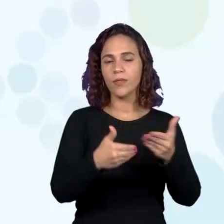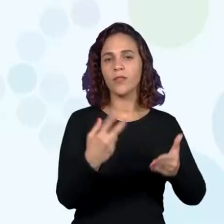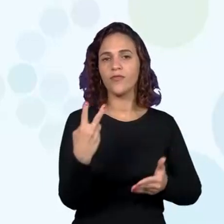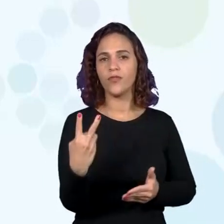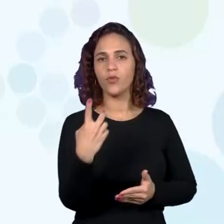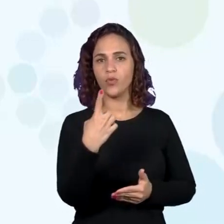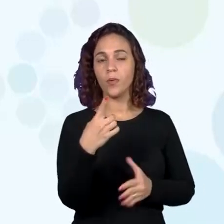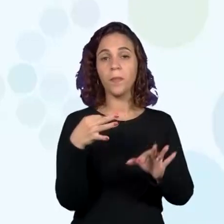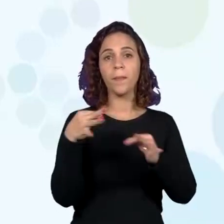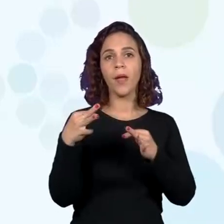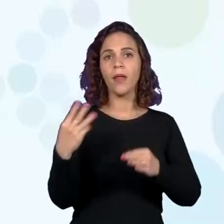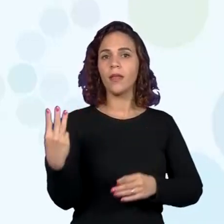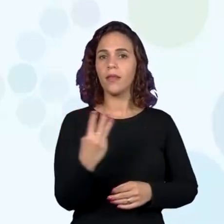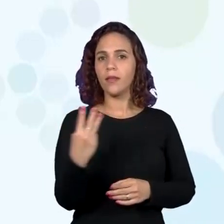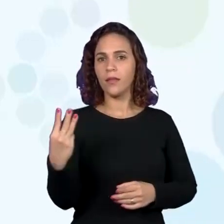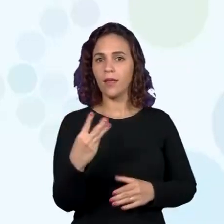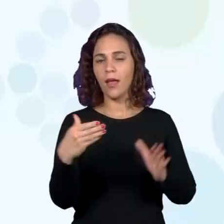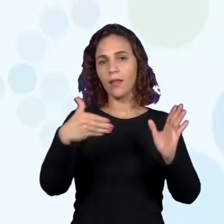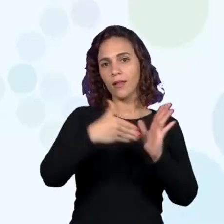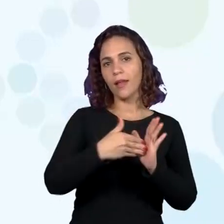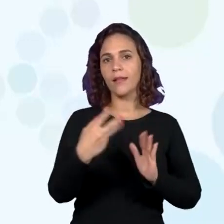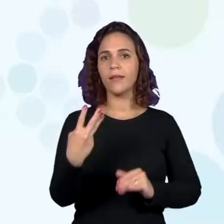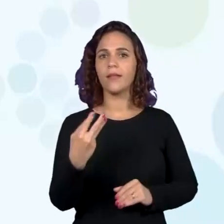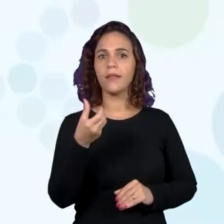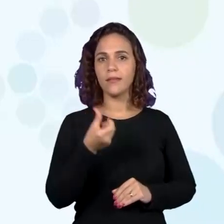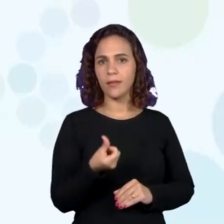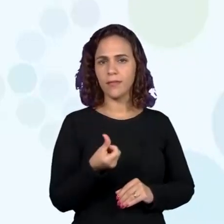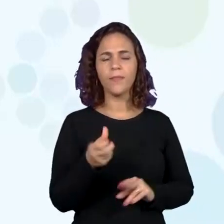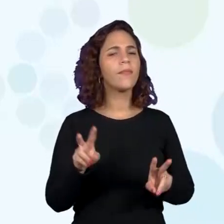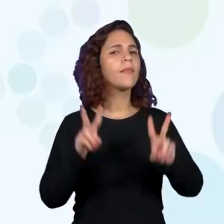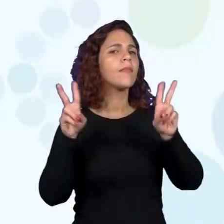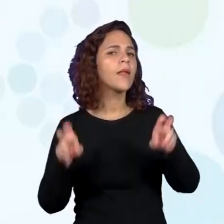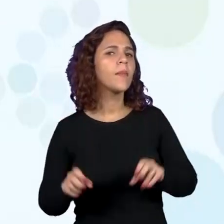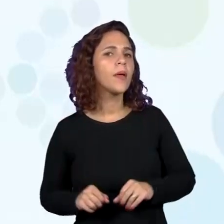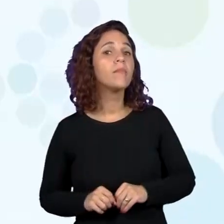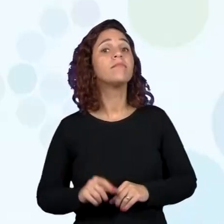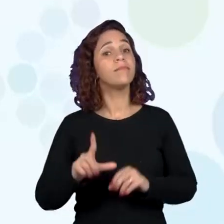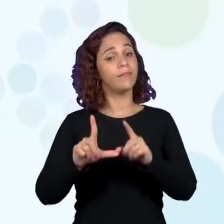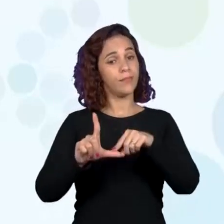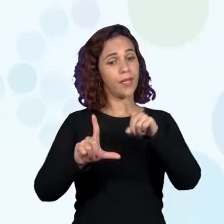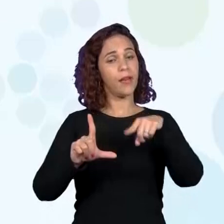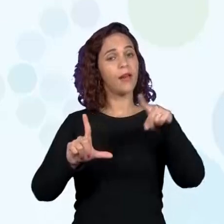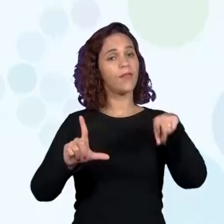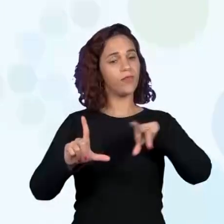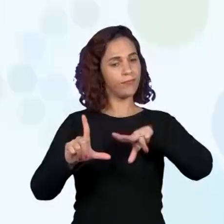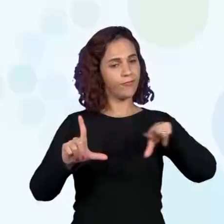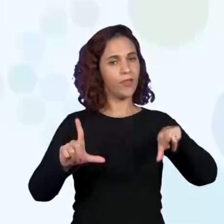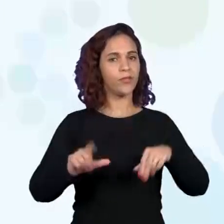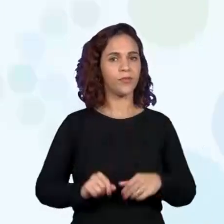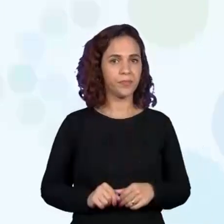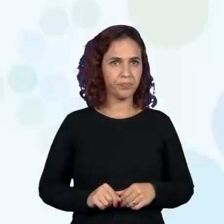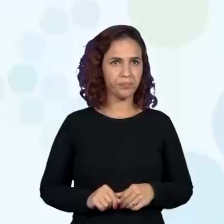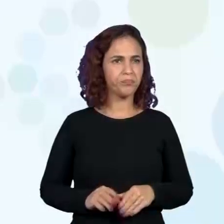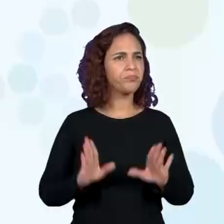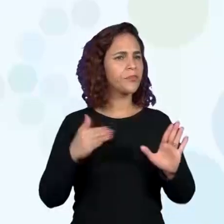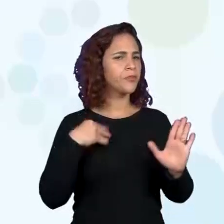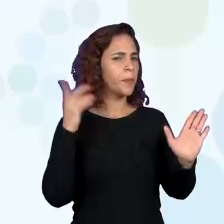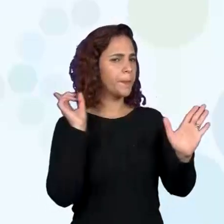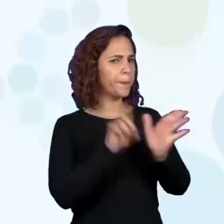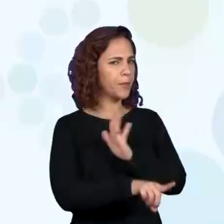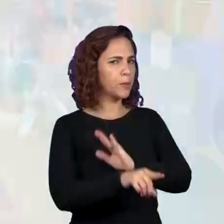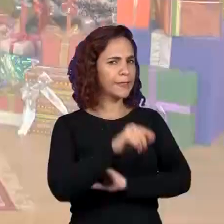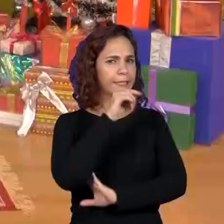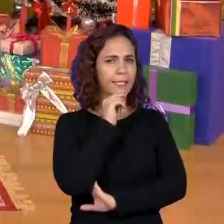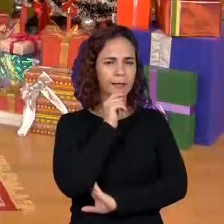página 33 a 36 trata sobre gráficos. Professora Juliana, vou fazer uma pergunta